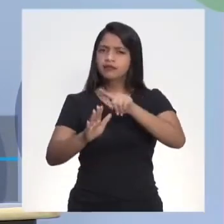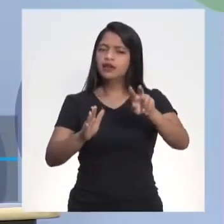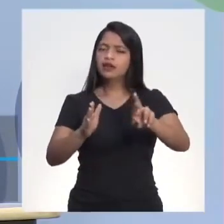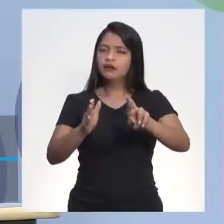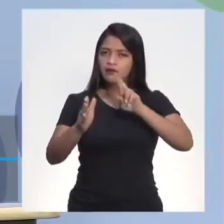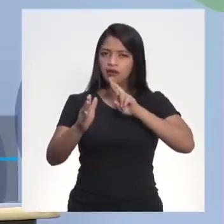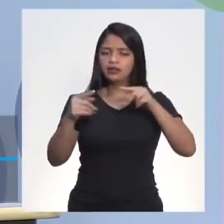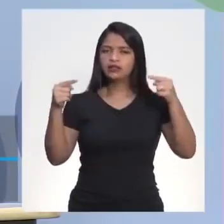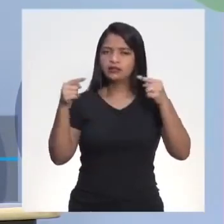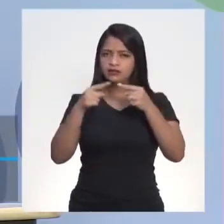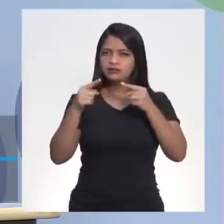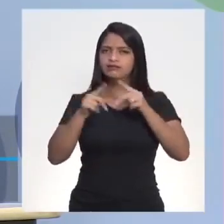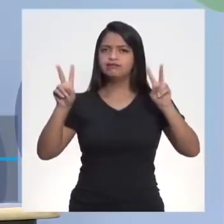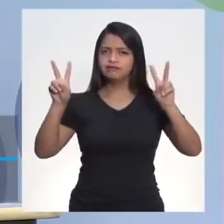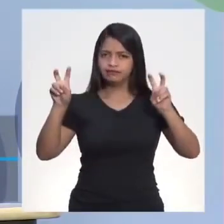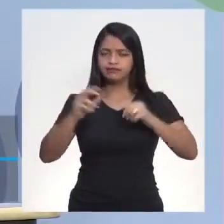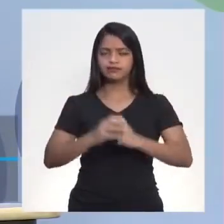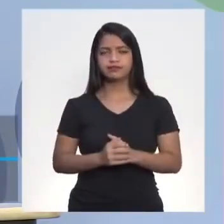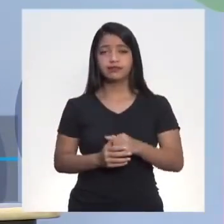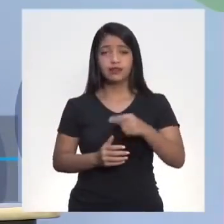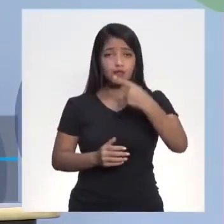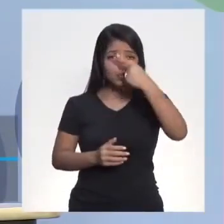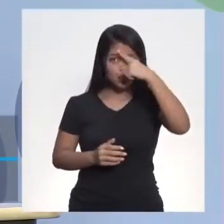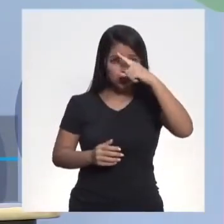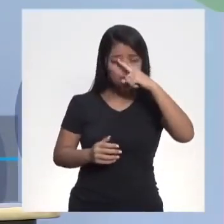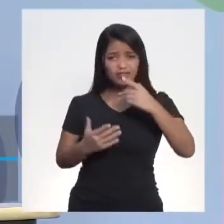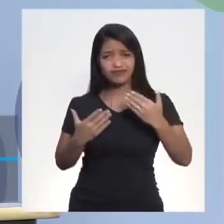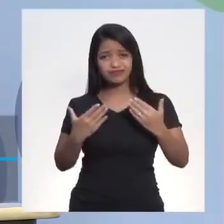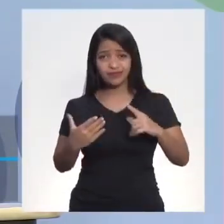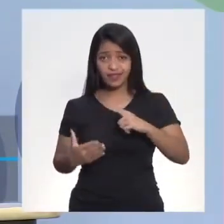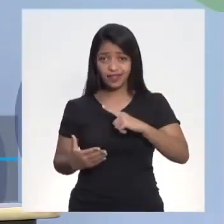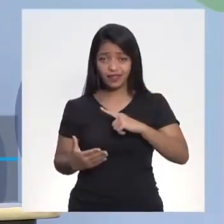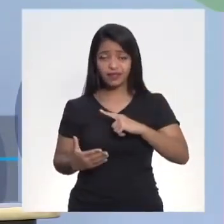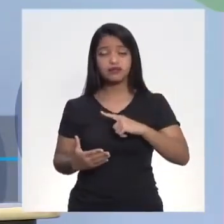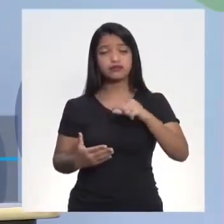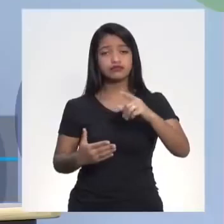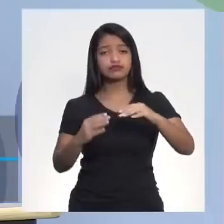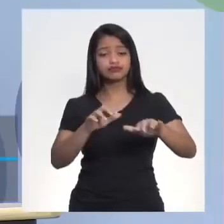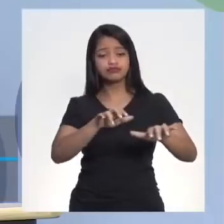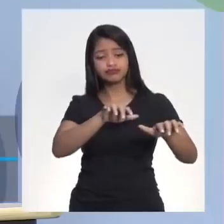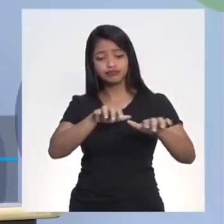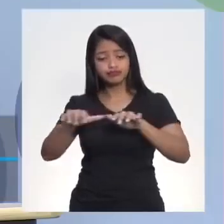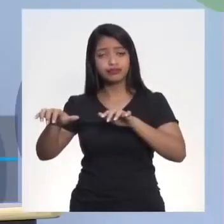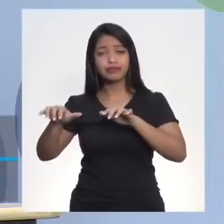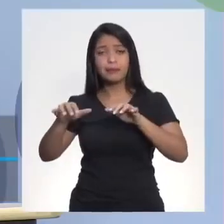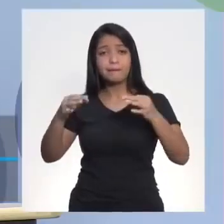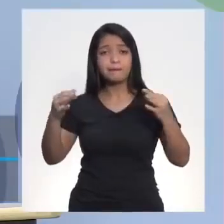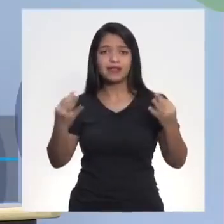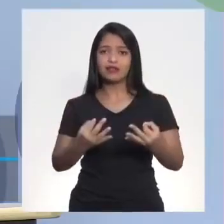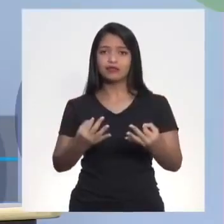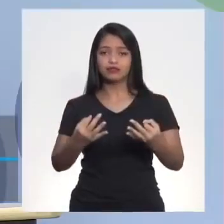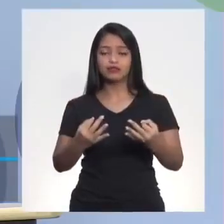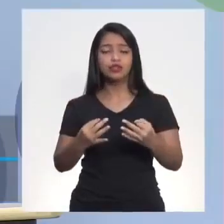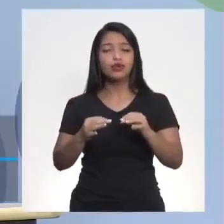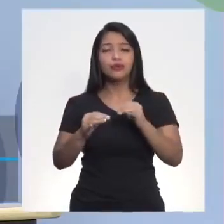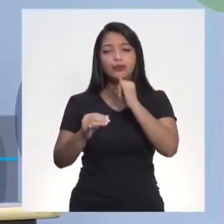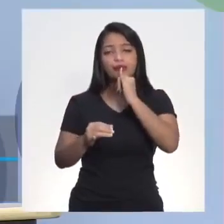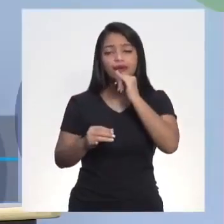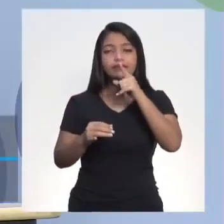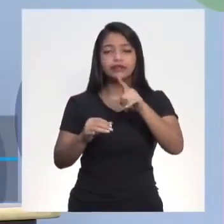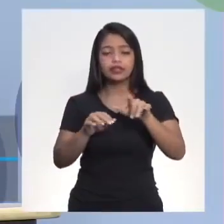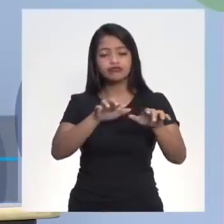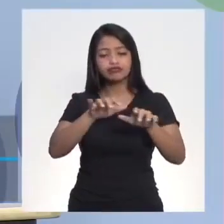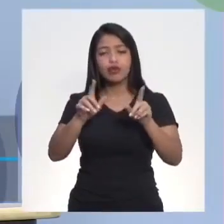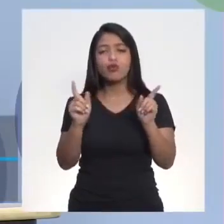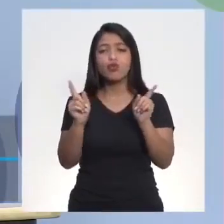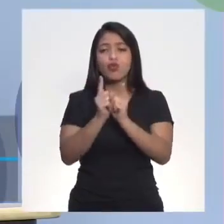deixem de, se está com dúvida, escrever direito qual é a dúvida. Colocar só não entendi, a gente também não entende e não